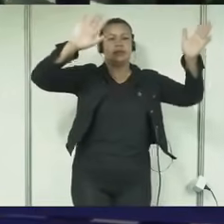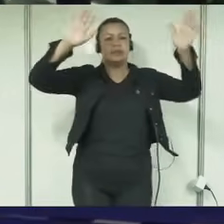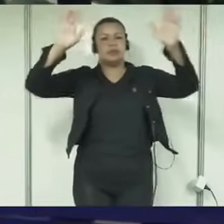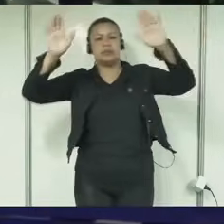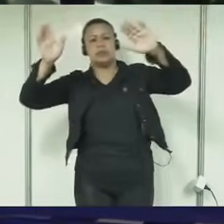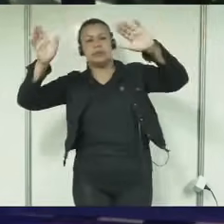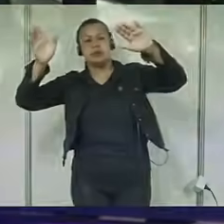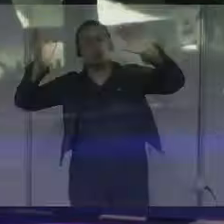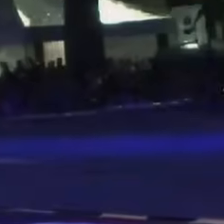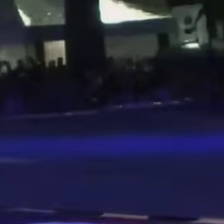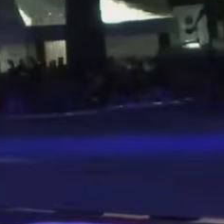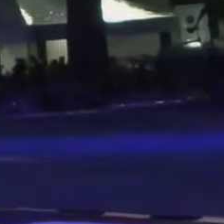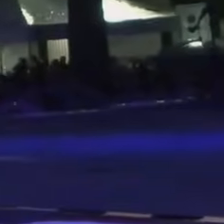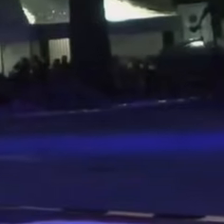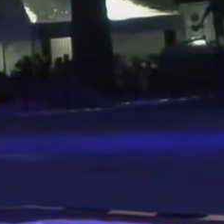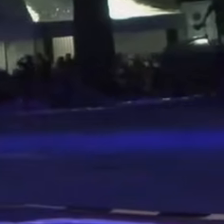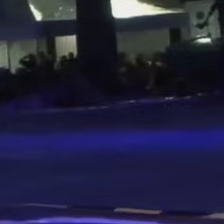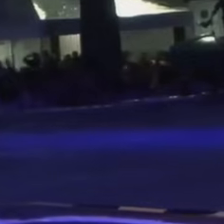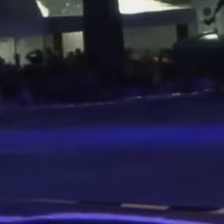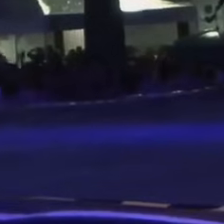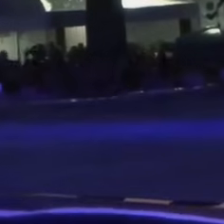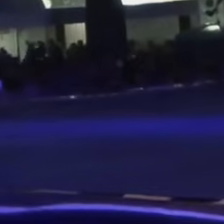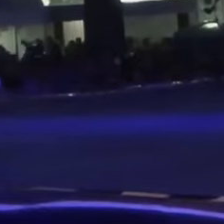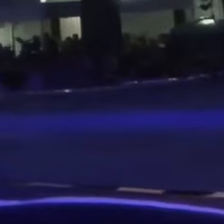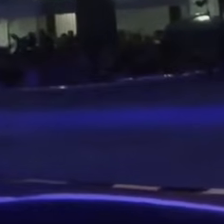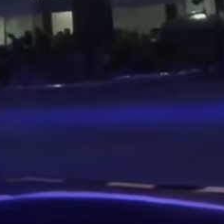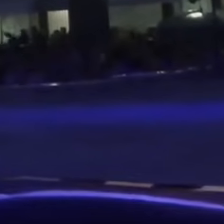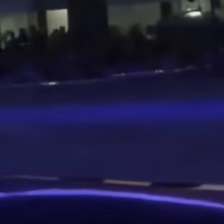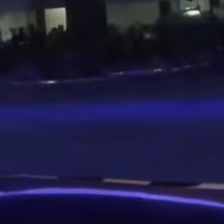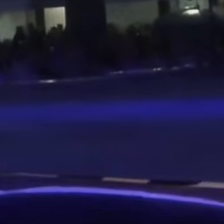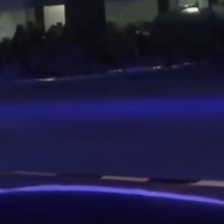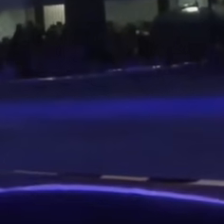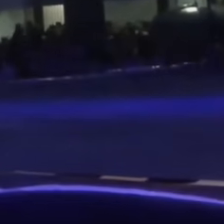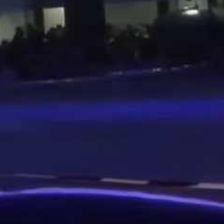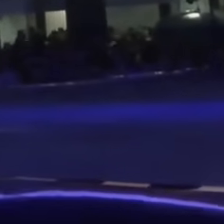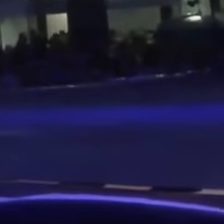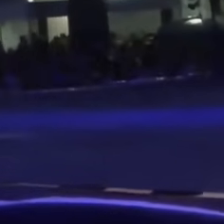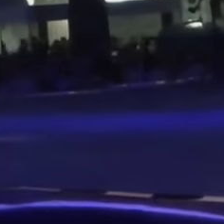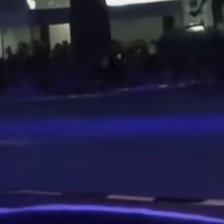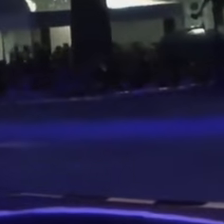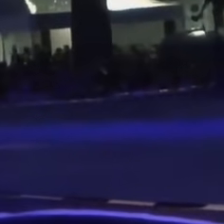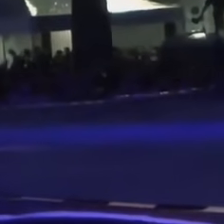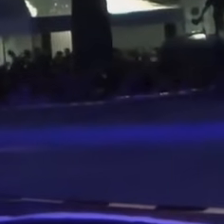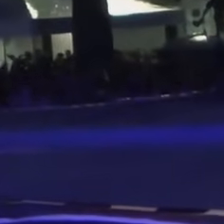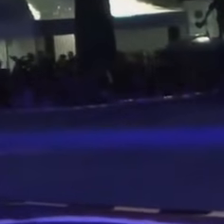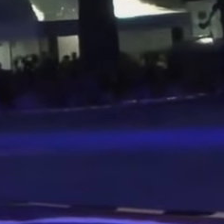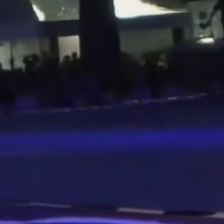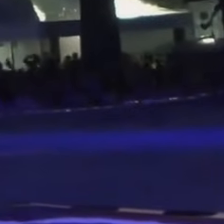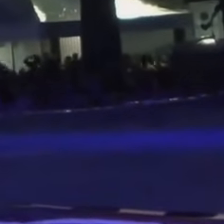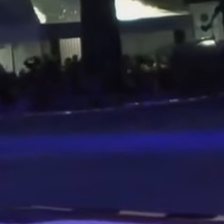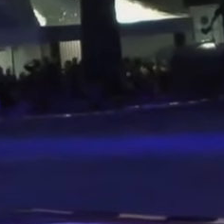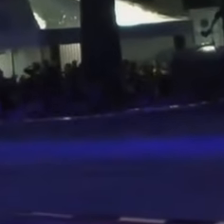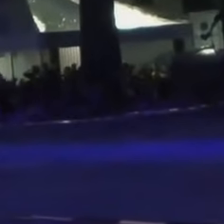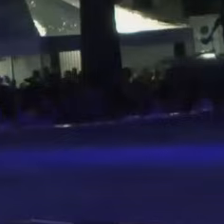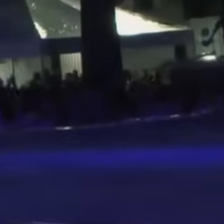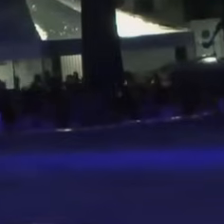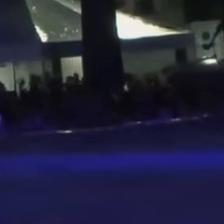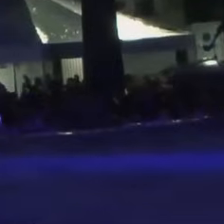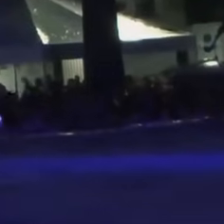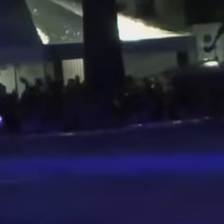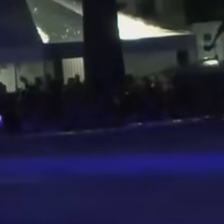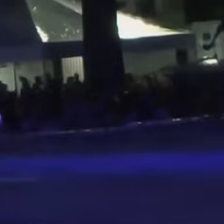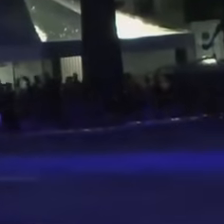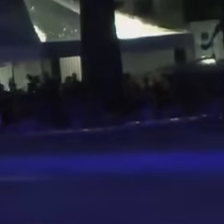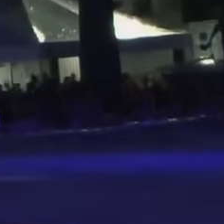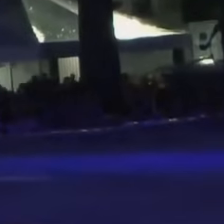Nossa Senhora de Aparecida, a Ti pedimos